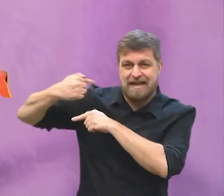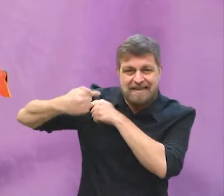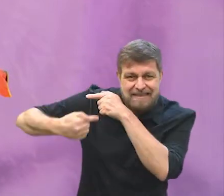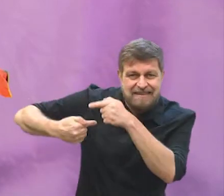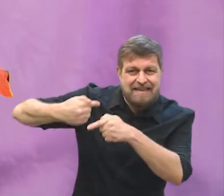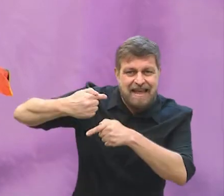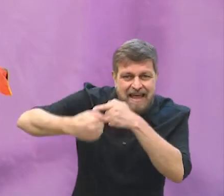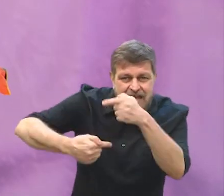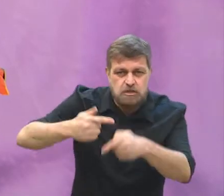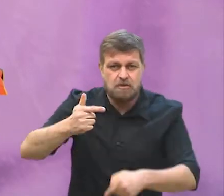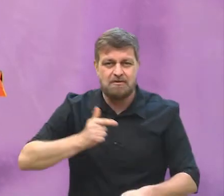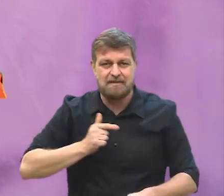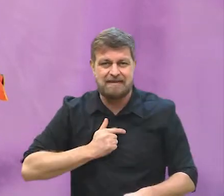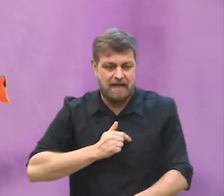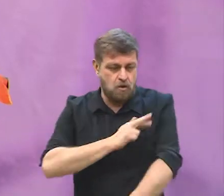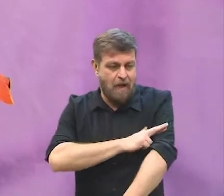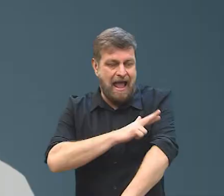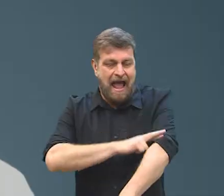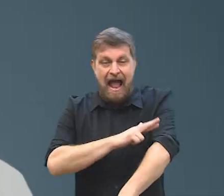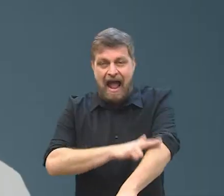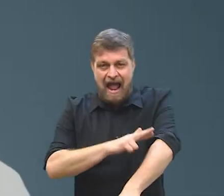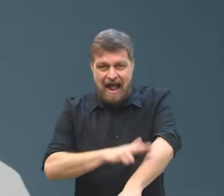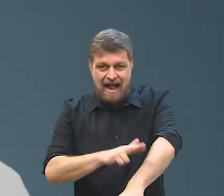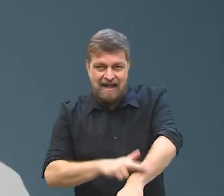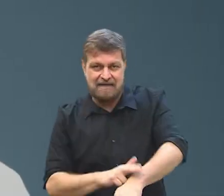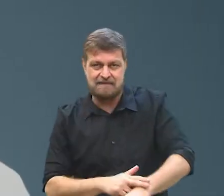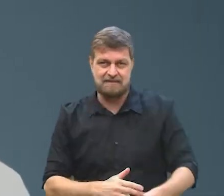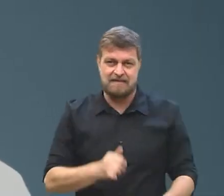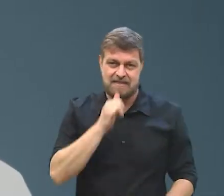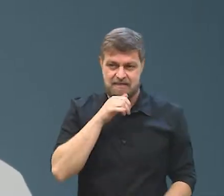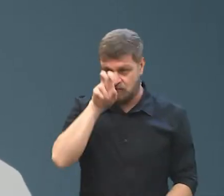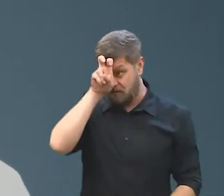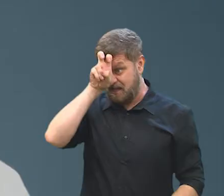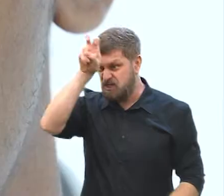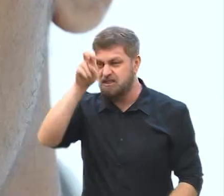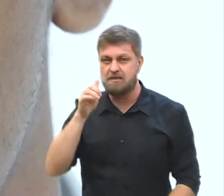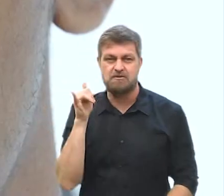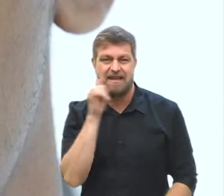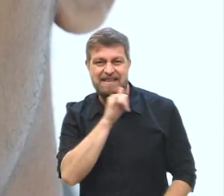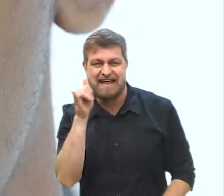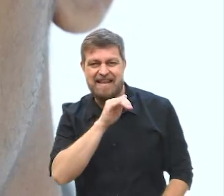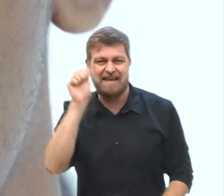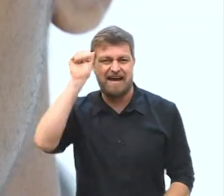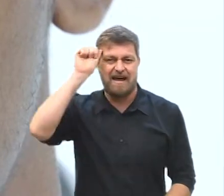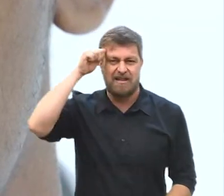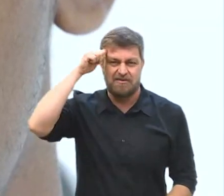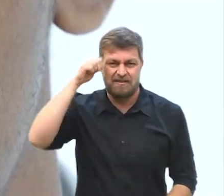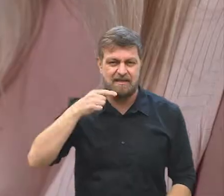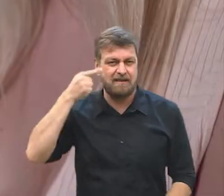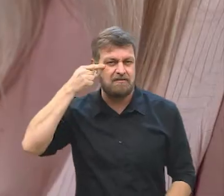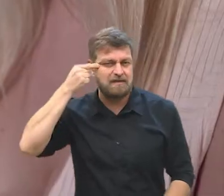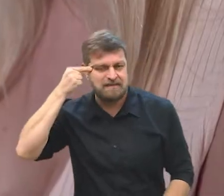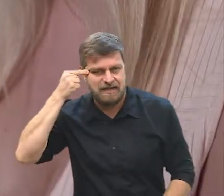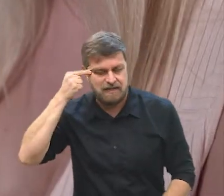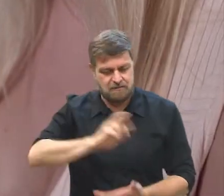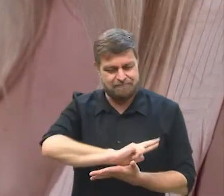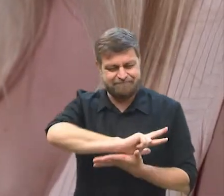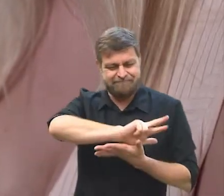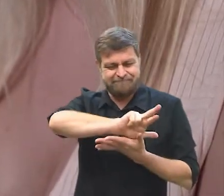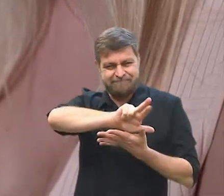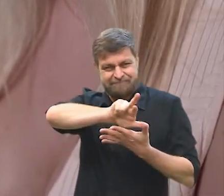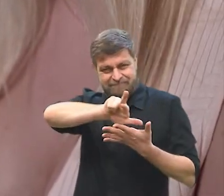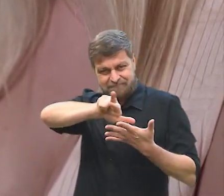vários cruzamentos das raças com cada tipo, egípcio, italiano, negro, asiático. Então, tem que